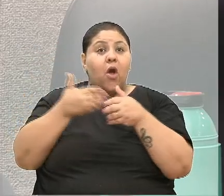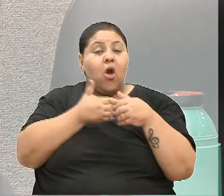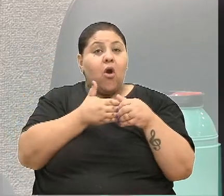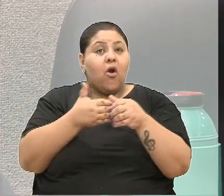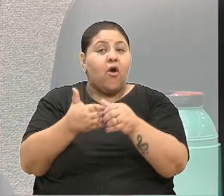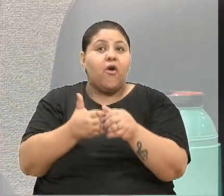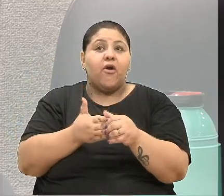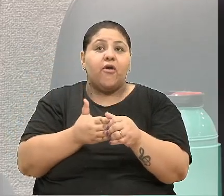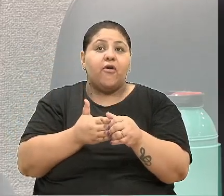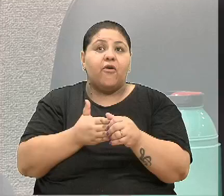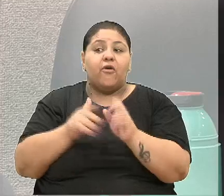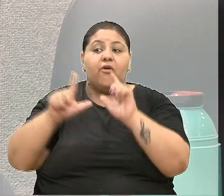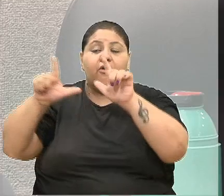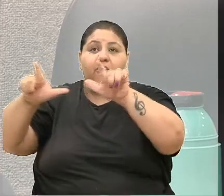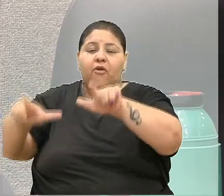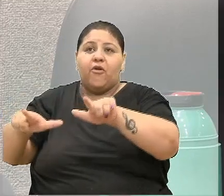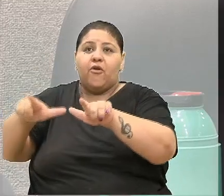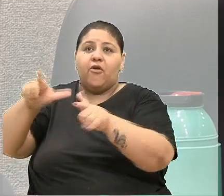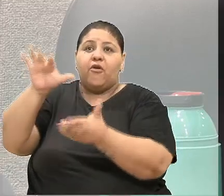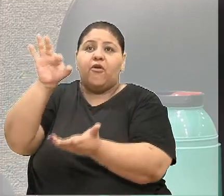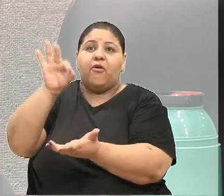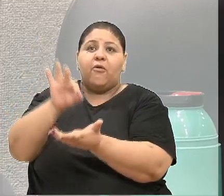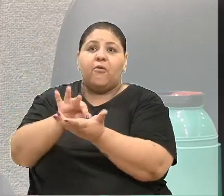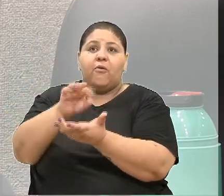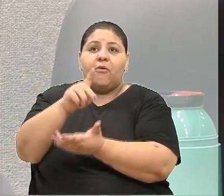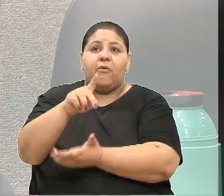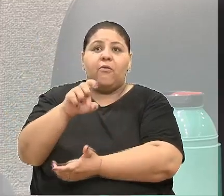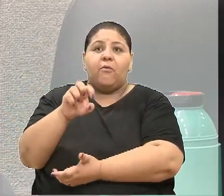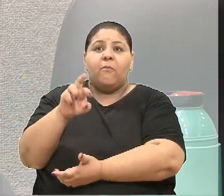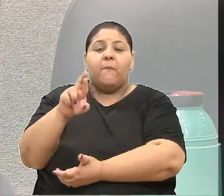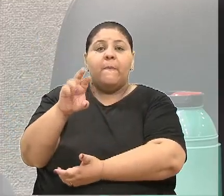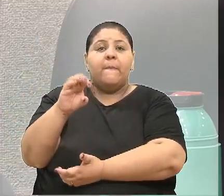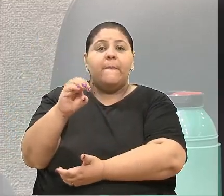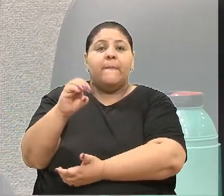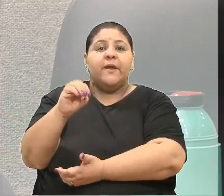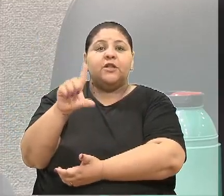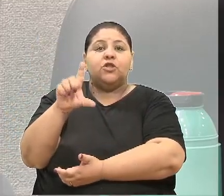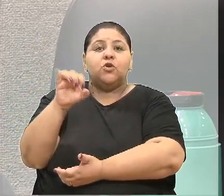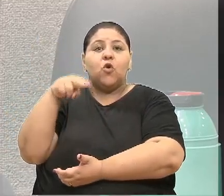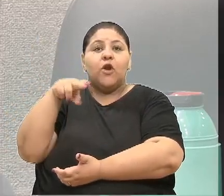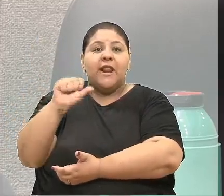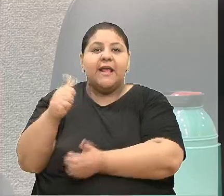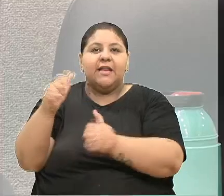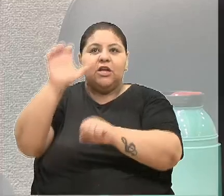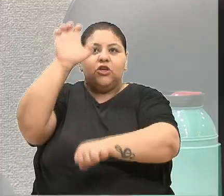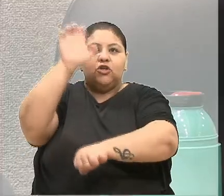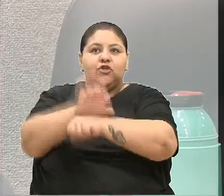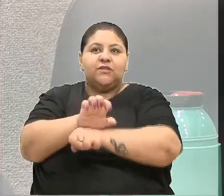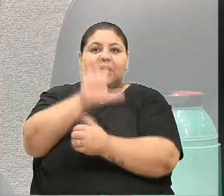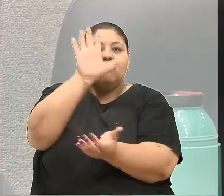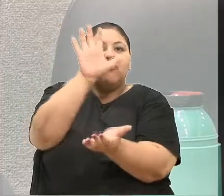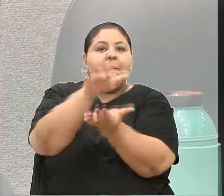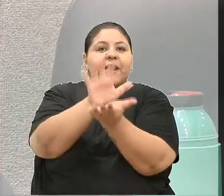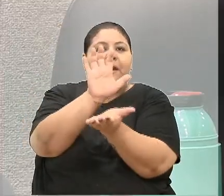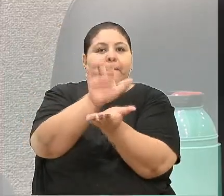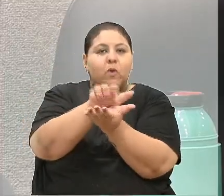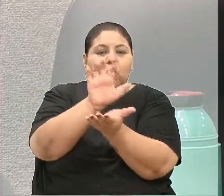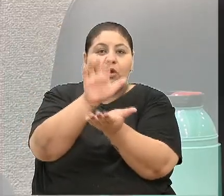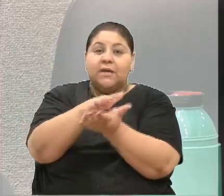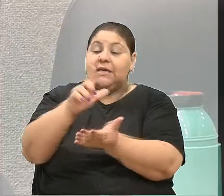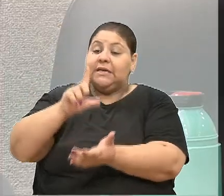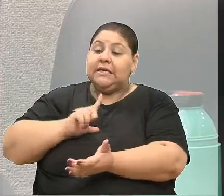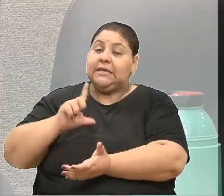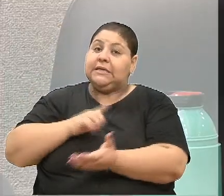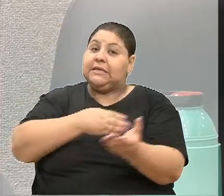e eles se instalaram lá em Petrolina, em Pernambuco, e juntamente com a Miolo. Então, existem